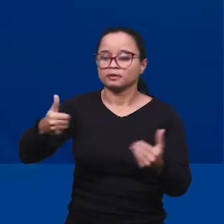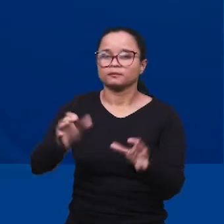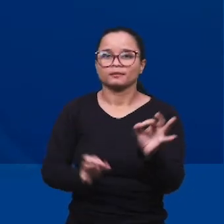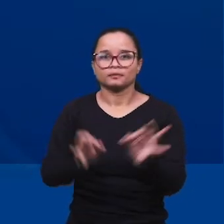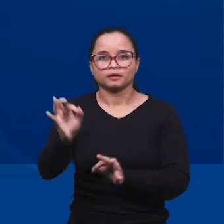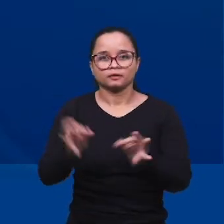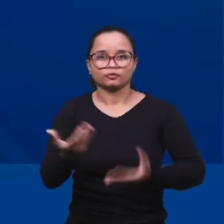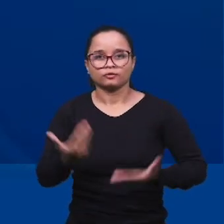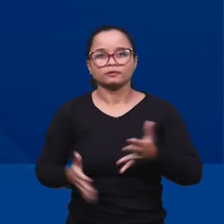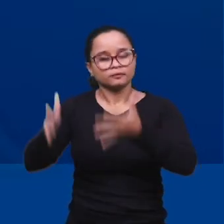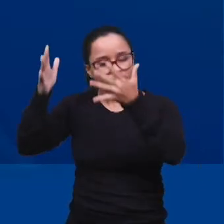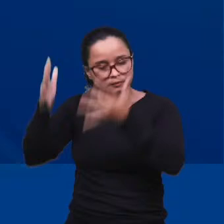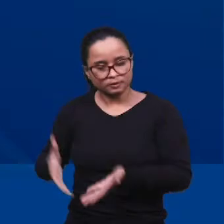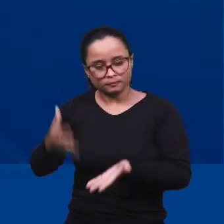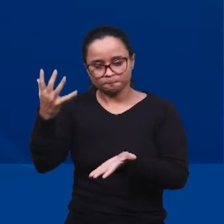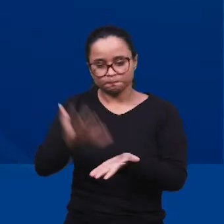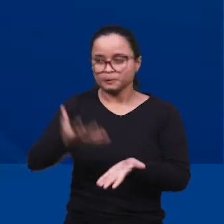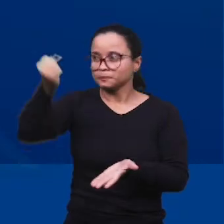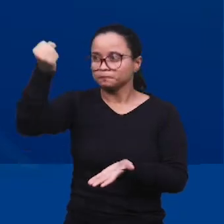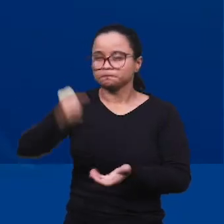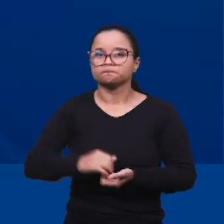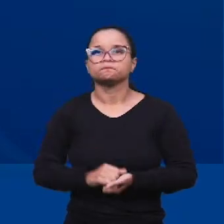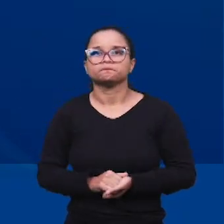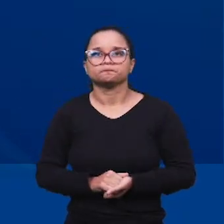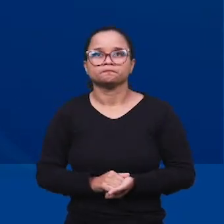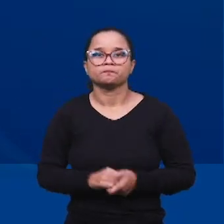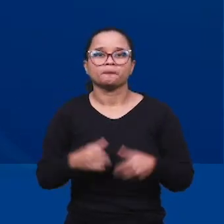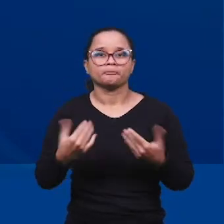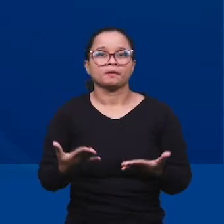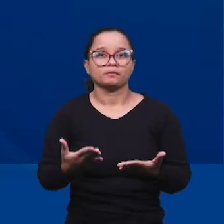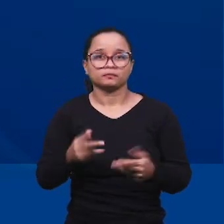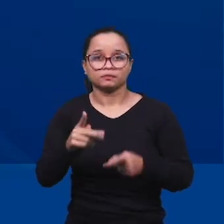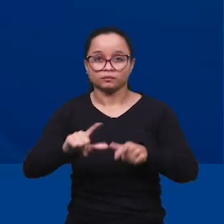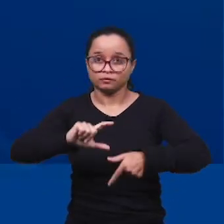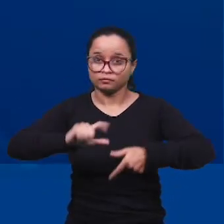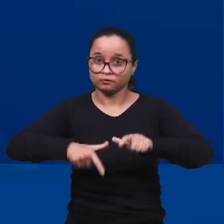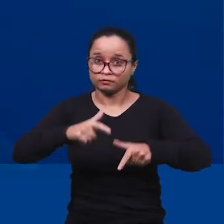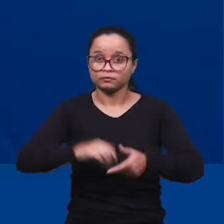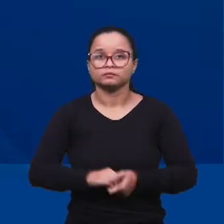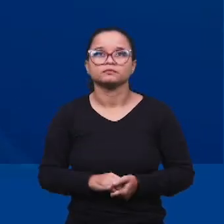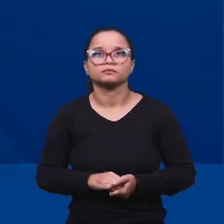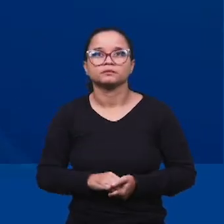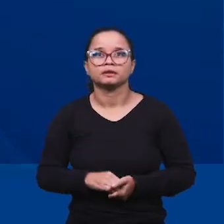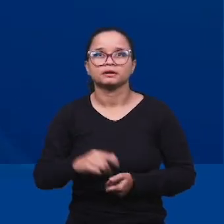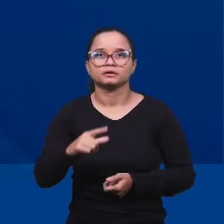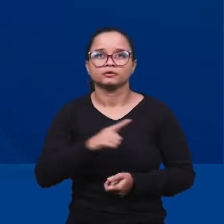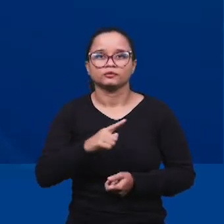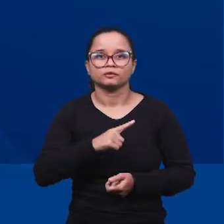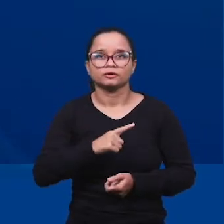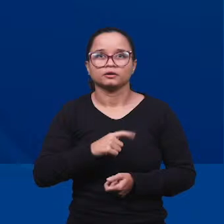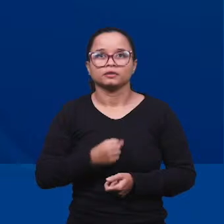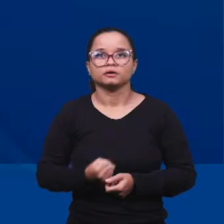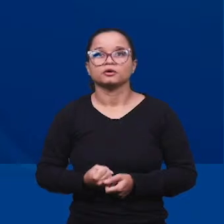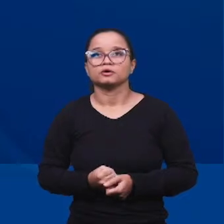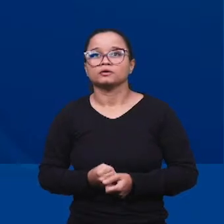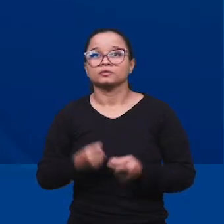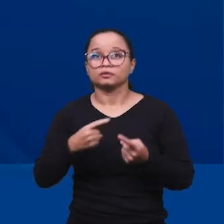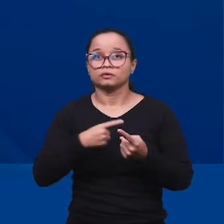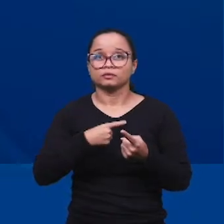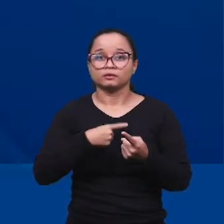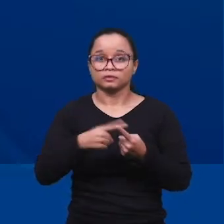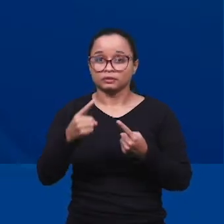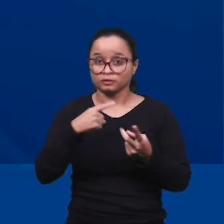preparar a igreja fiel para o arrebatamento. Em Israel, havia 2 chuvas principais. Uma delas, chamada